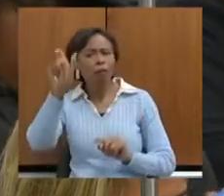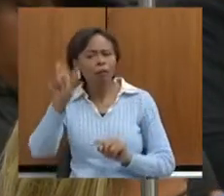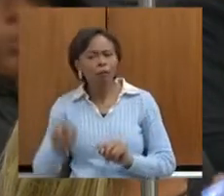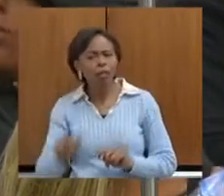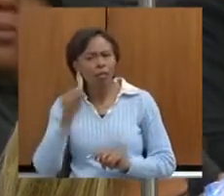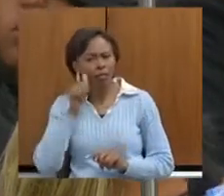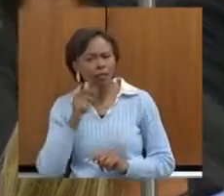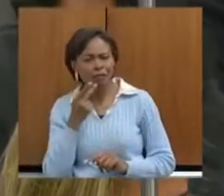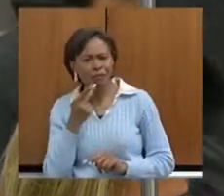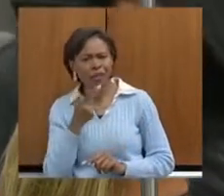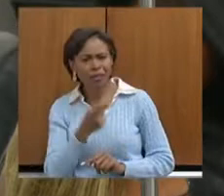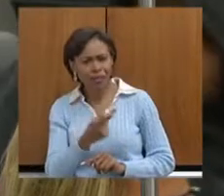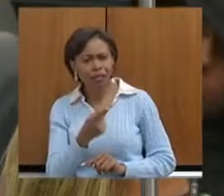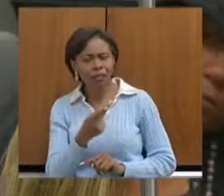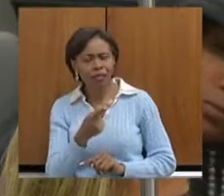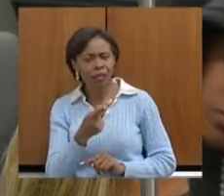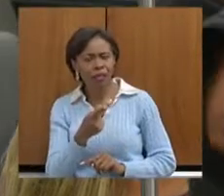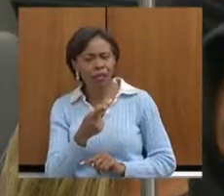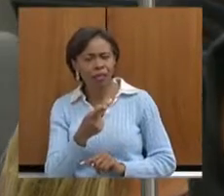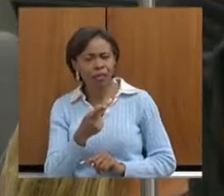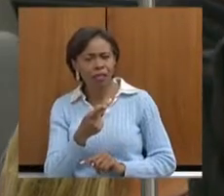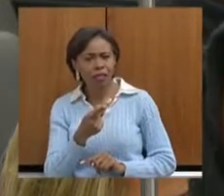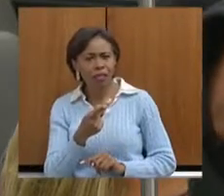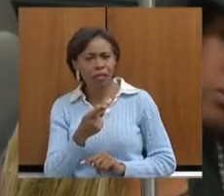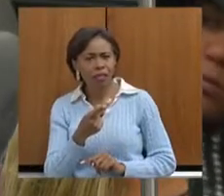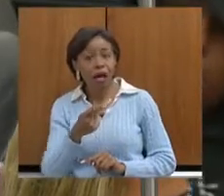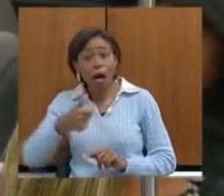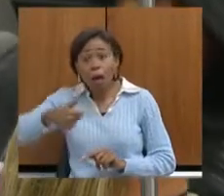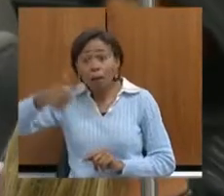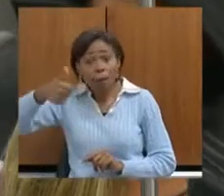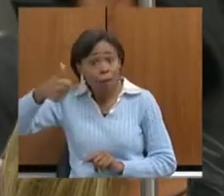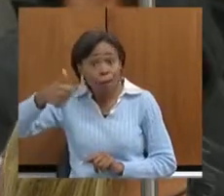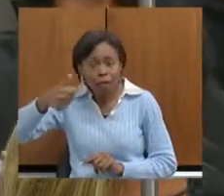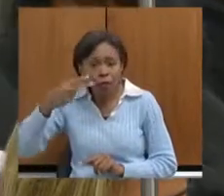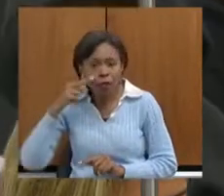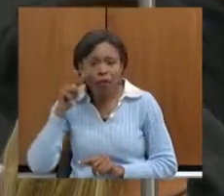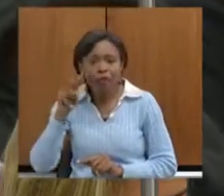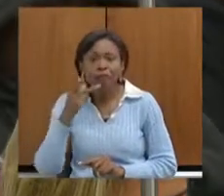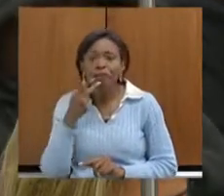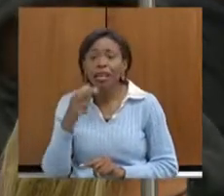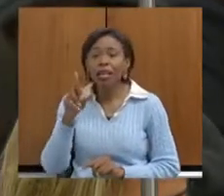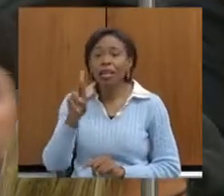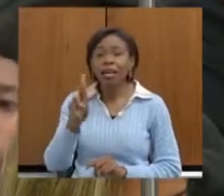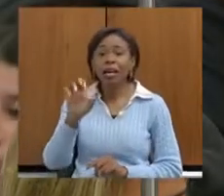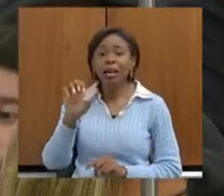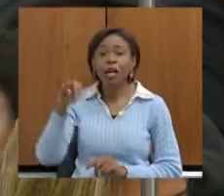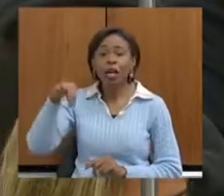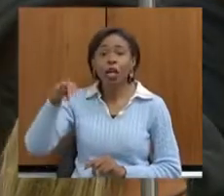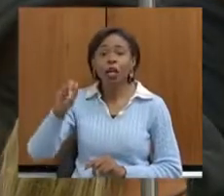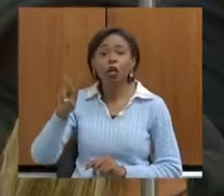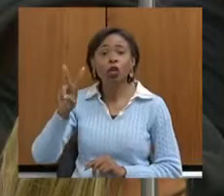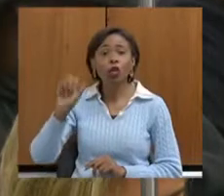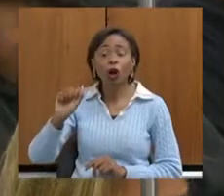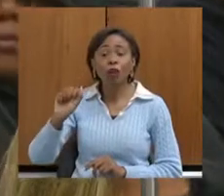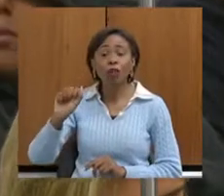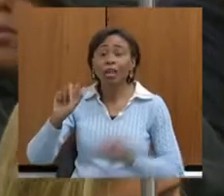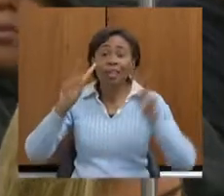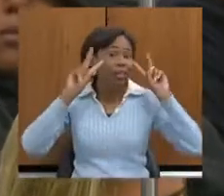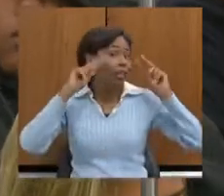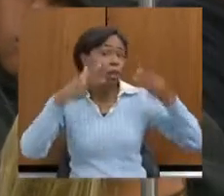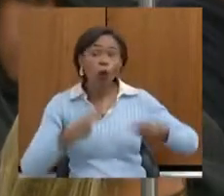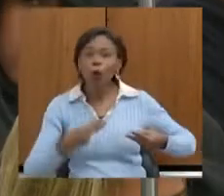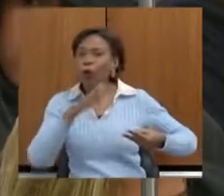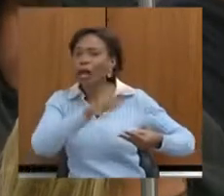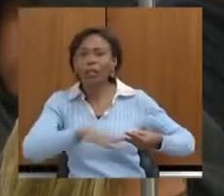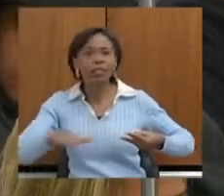aí a gente vê quantos que foi a primeira que eu tô vendo falar o seguinte a renova não reconheceu as crianças